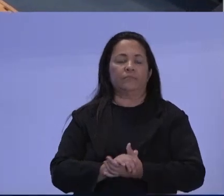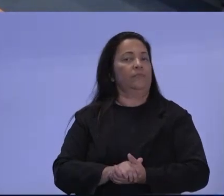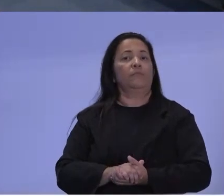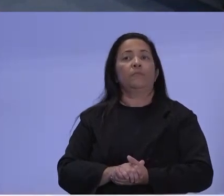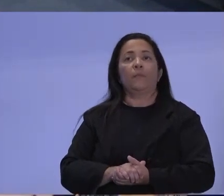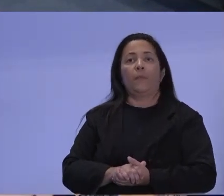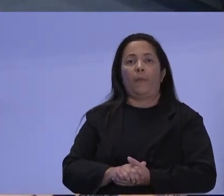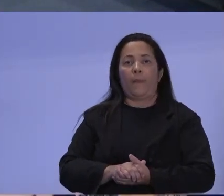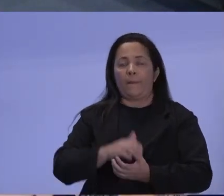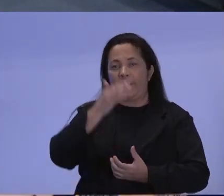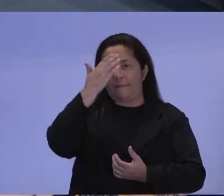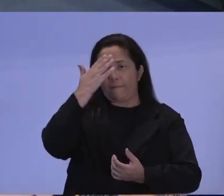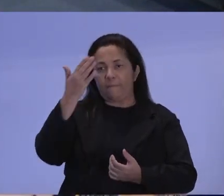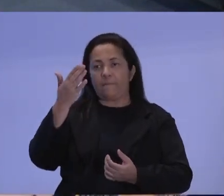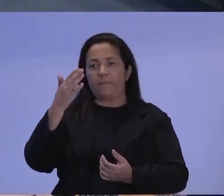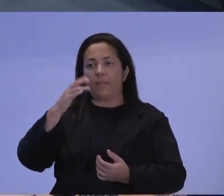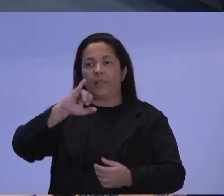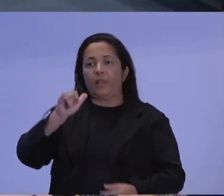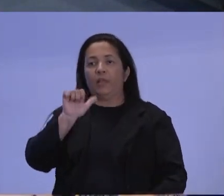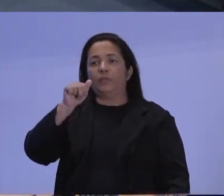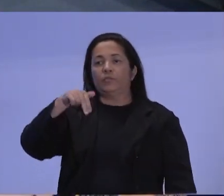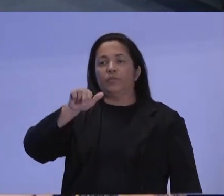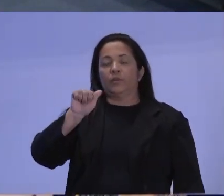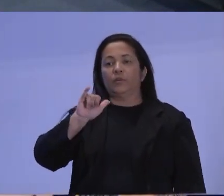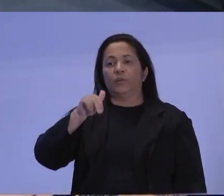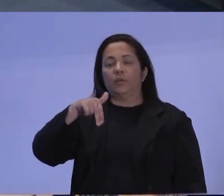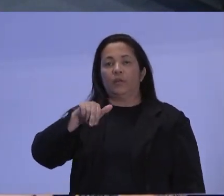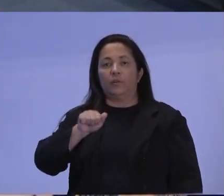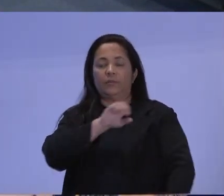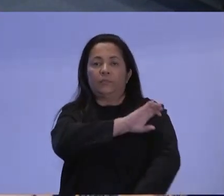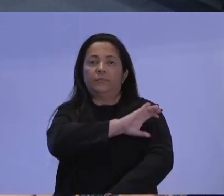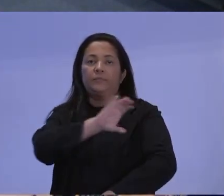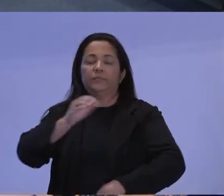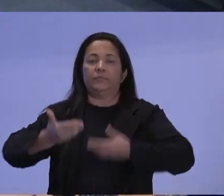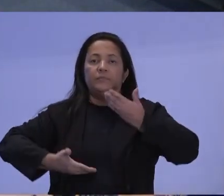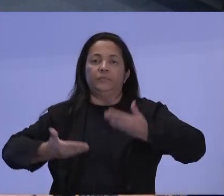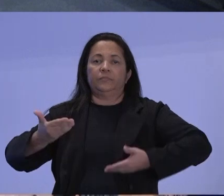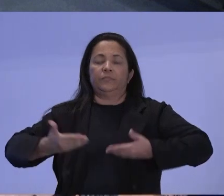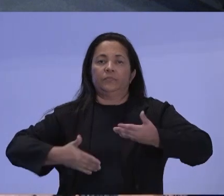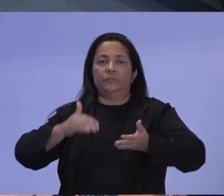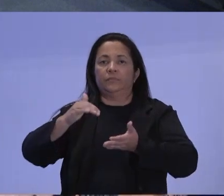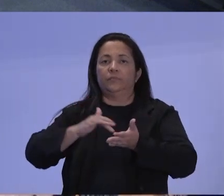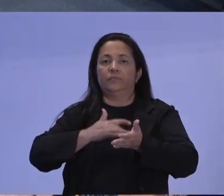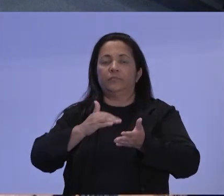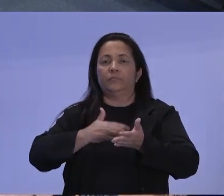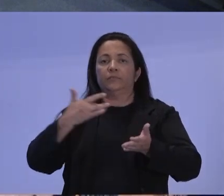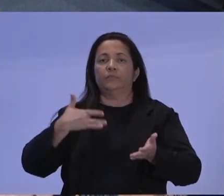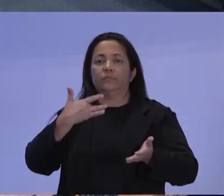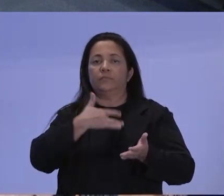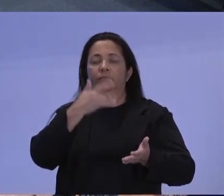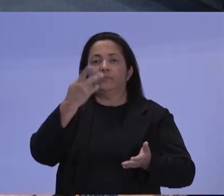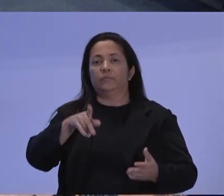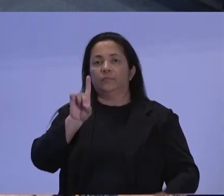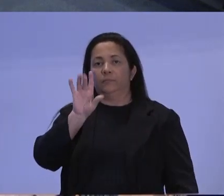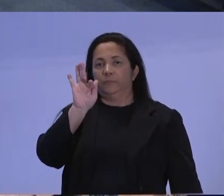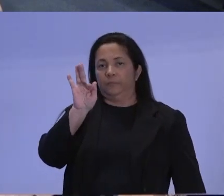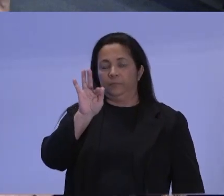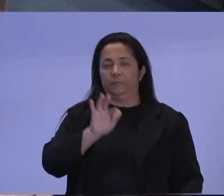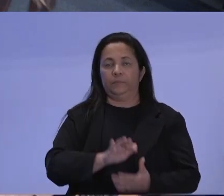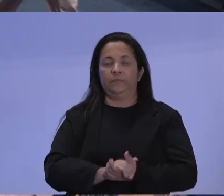Muito obrigado, doutora Janaína, que está hoje na coordenação do Serviço de Saúde na área aqui do Distrito Federal.